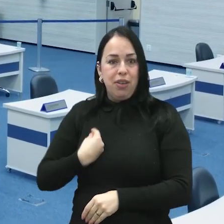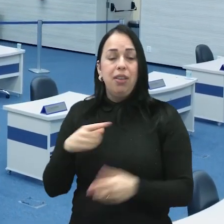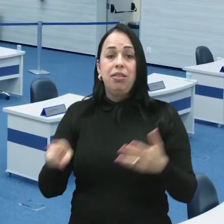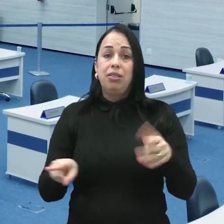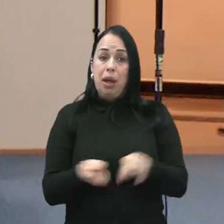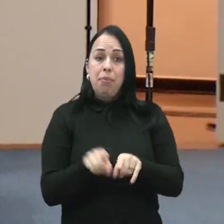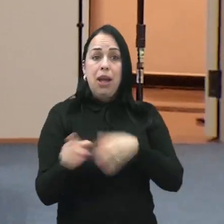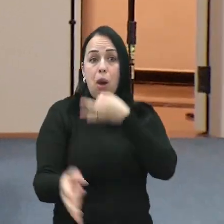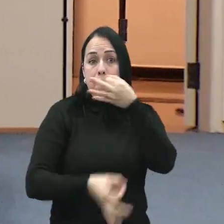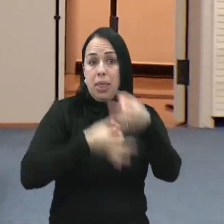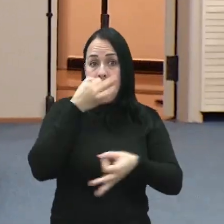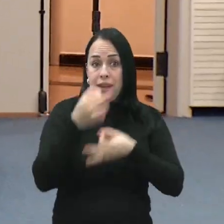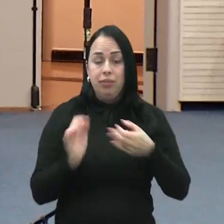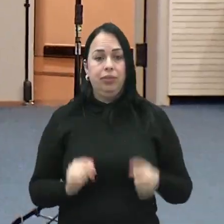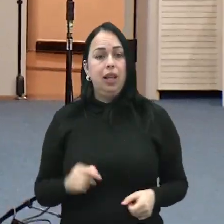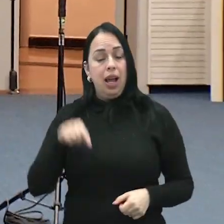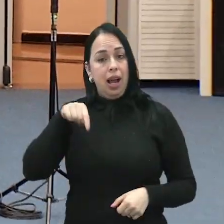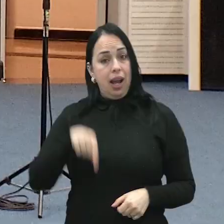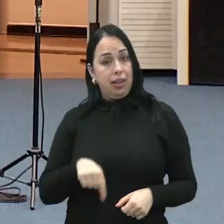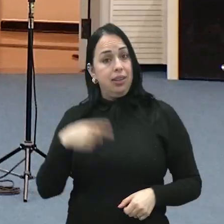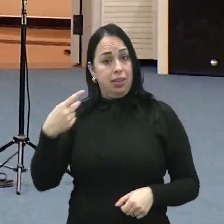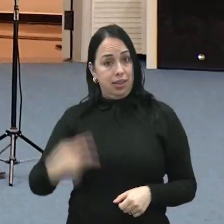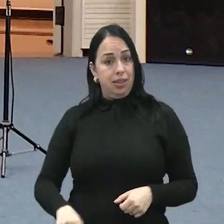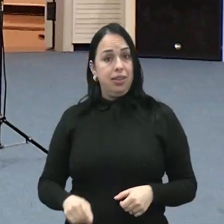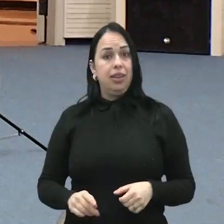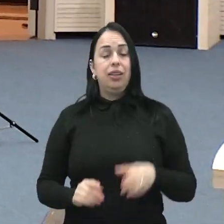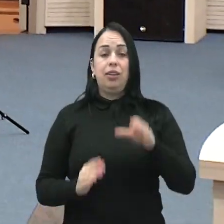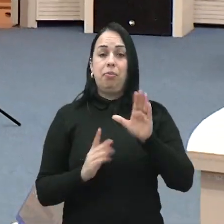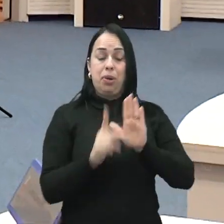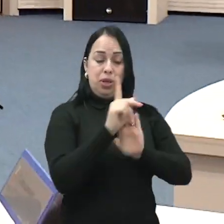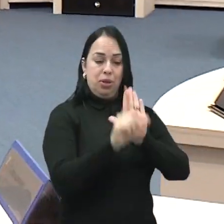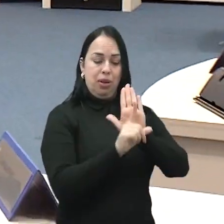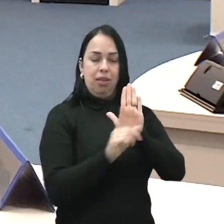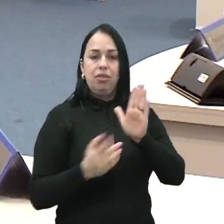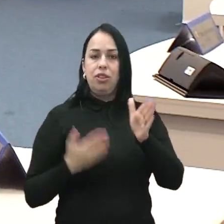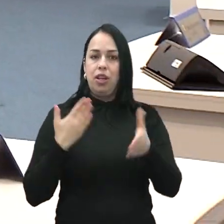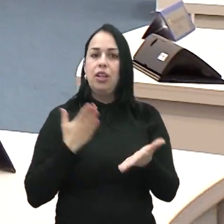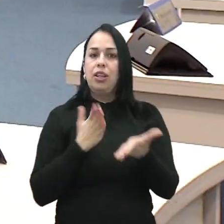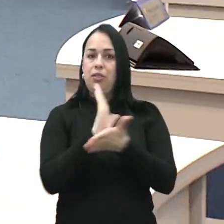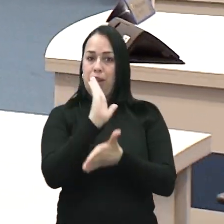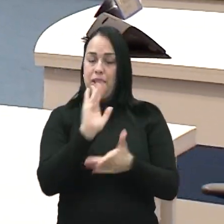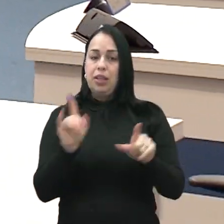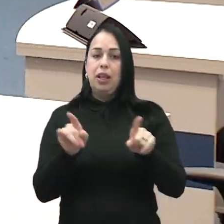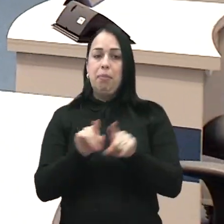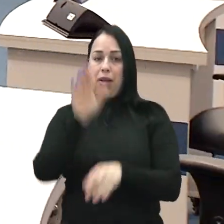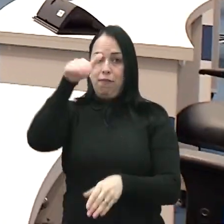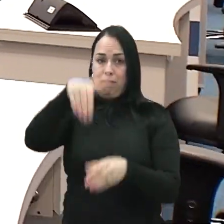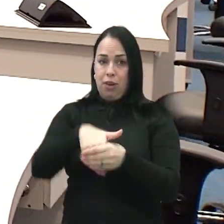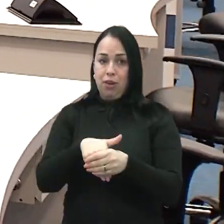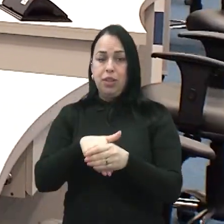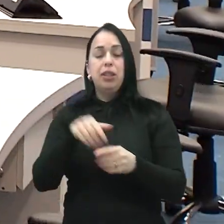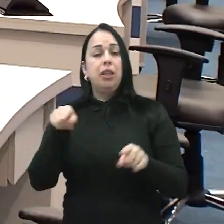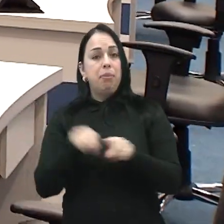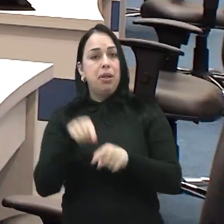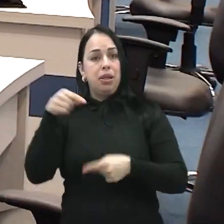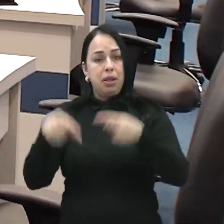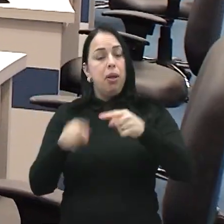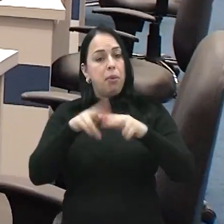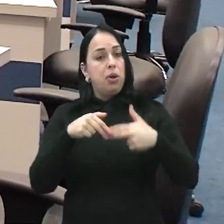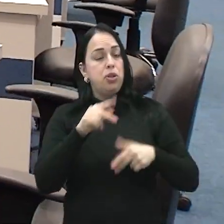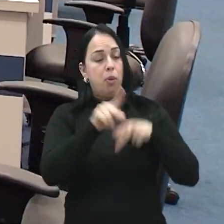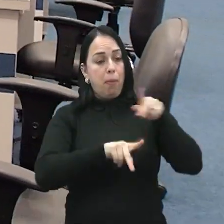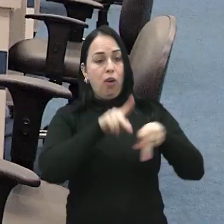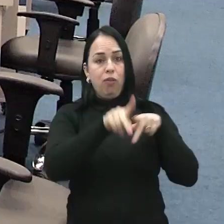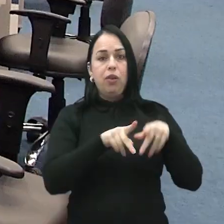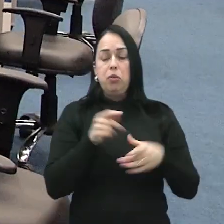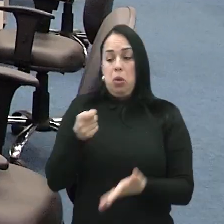audiências públicas. E é aqui no plenário que os debates tomam forma. Aqui os projetos são votados e discutidos. E a presença do cidadão nesse